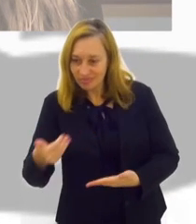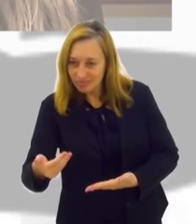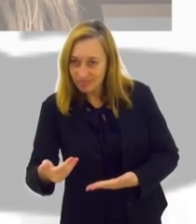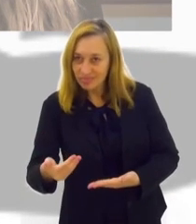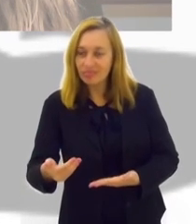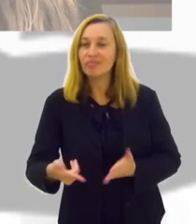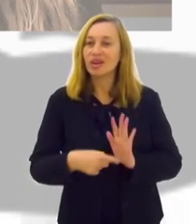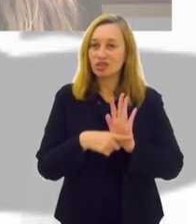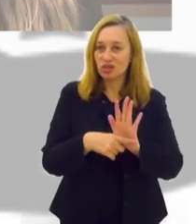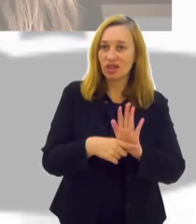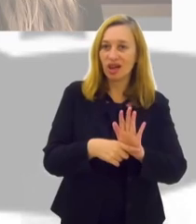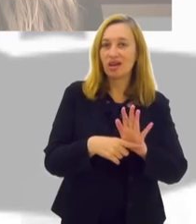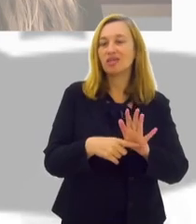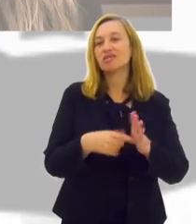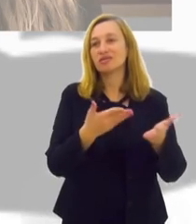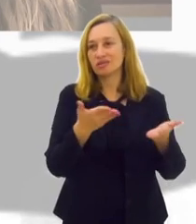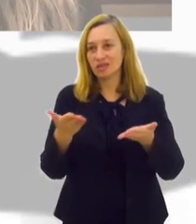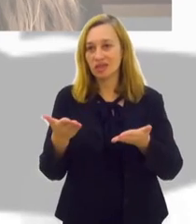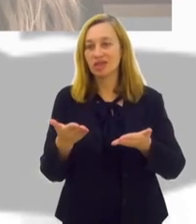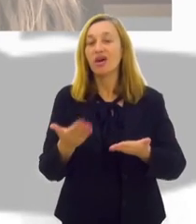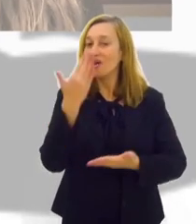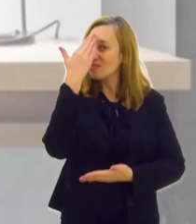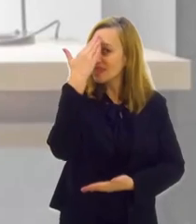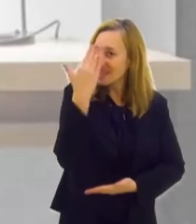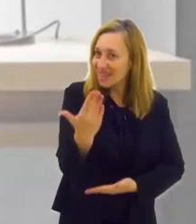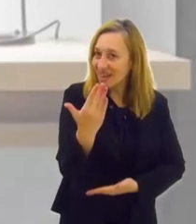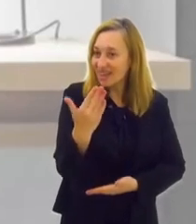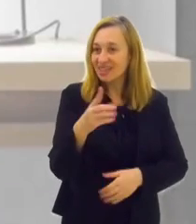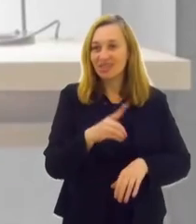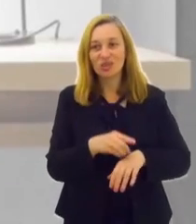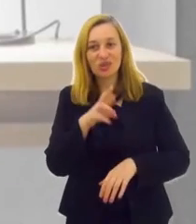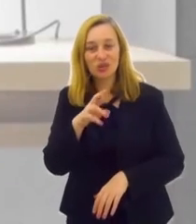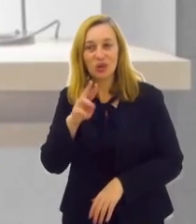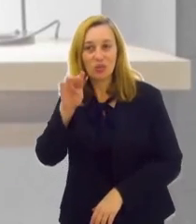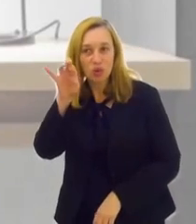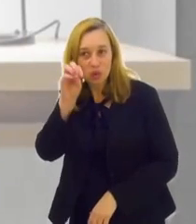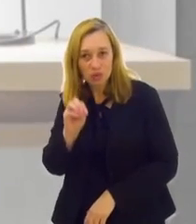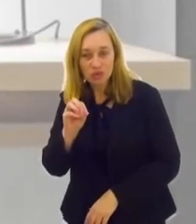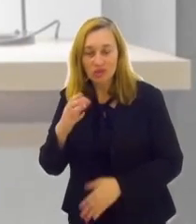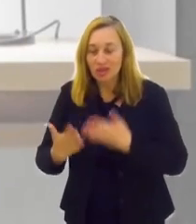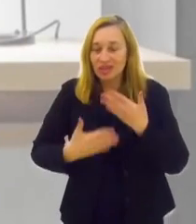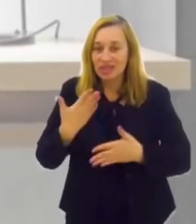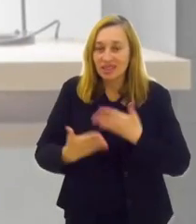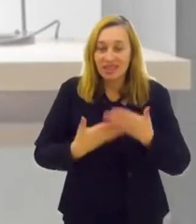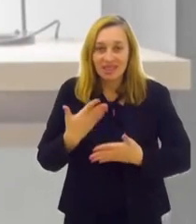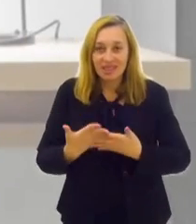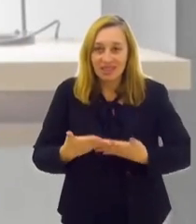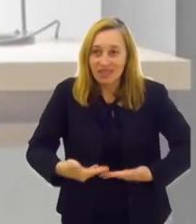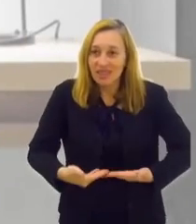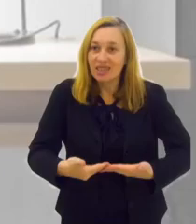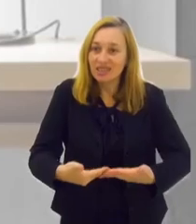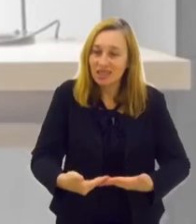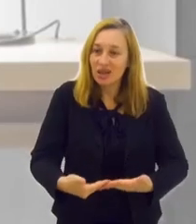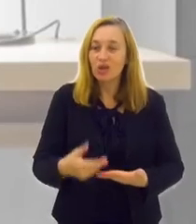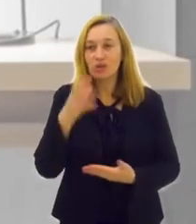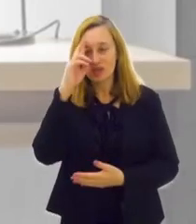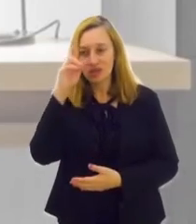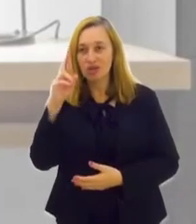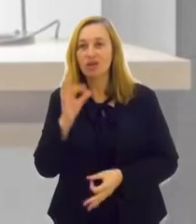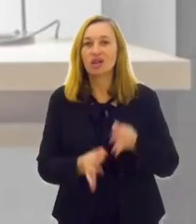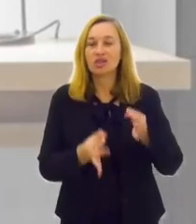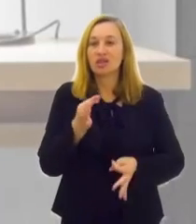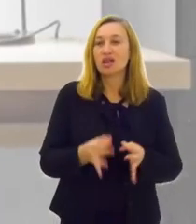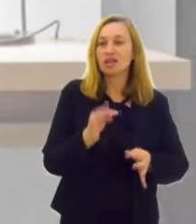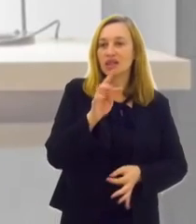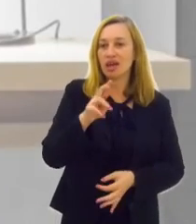precisarem para contribuir com o canal. Muito obrigada, doutor Bruno Bodá. Foi um prazer e uma alegria o senhor, que é juiz do